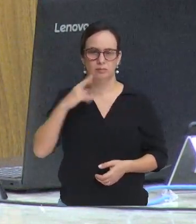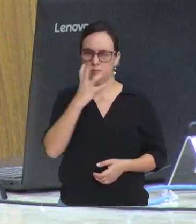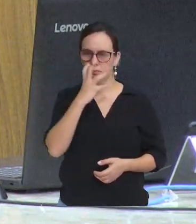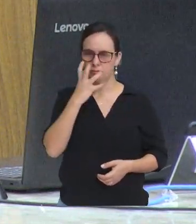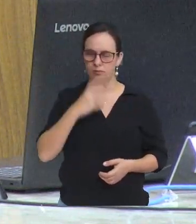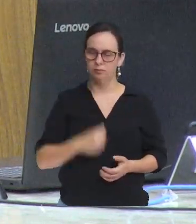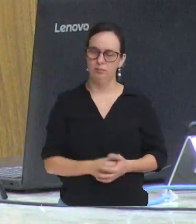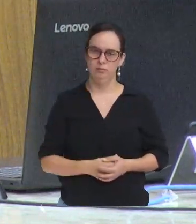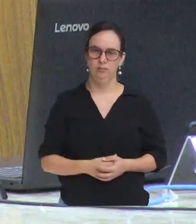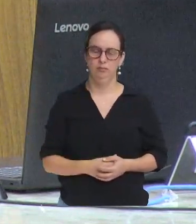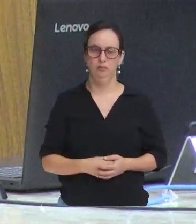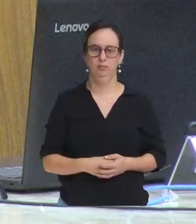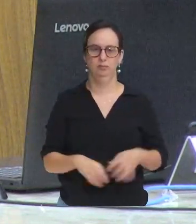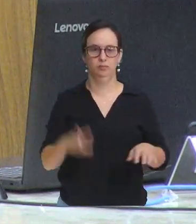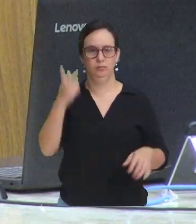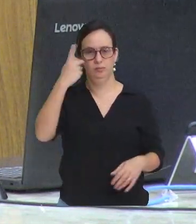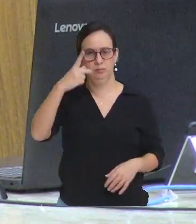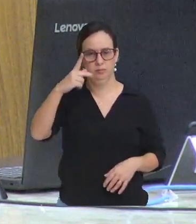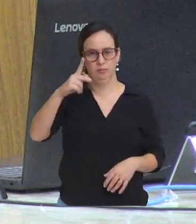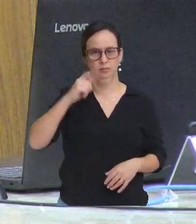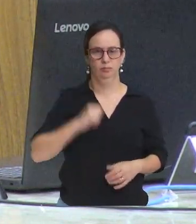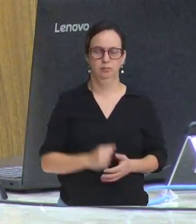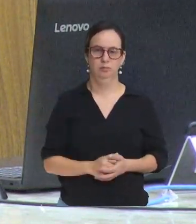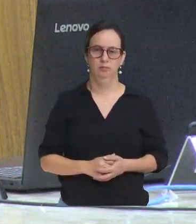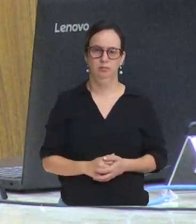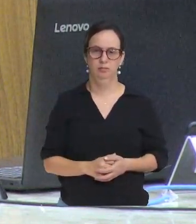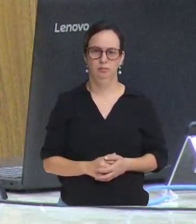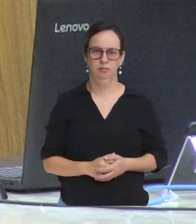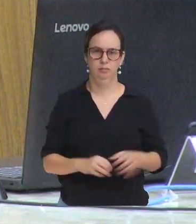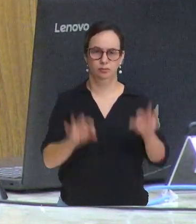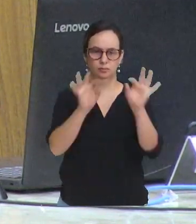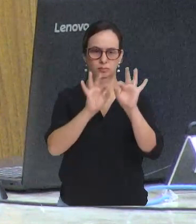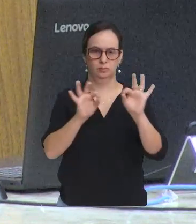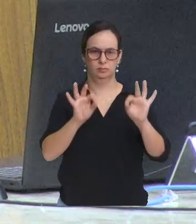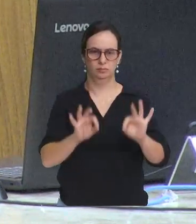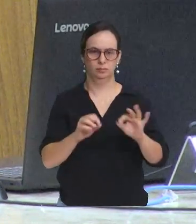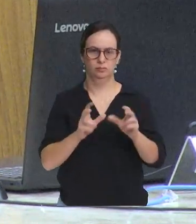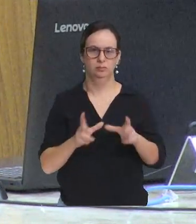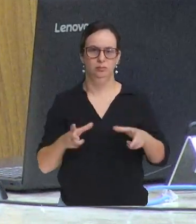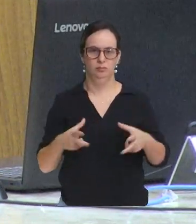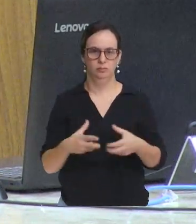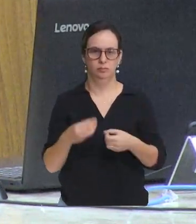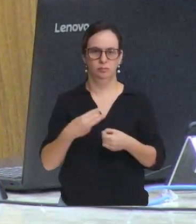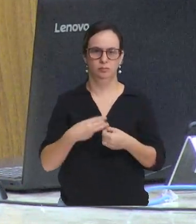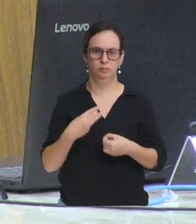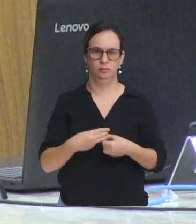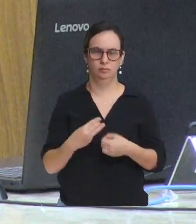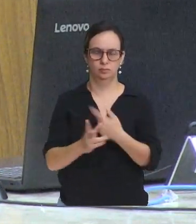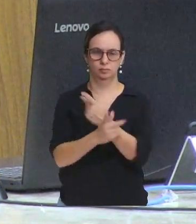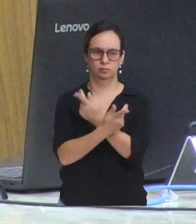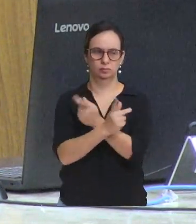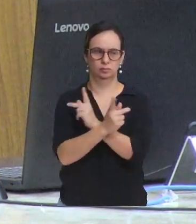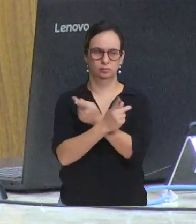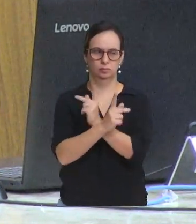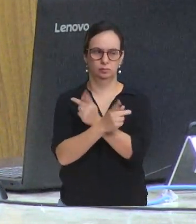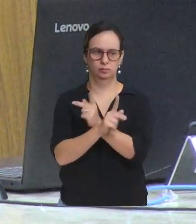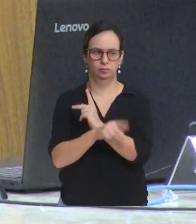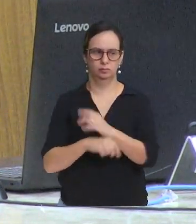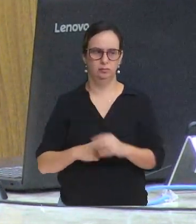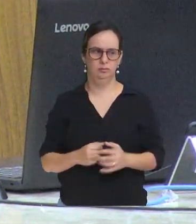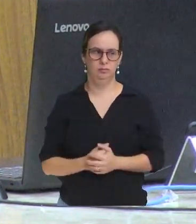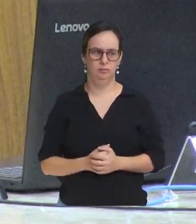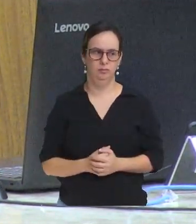né, juntamente com a direção desta casa, um projeto implantado na Câmara Municipal de Presidente Prudente e que, em razão